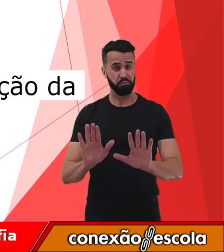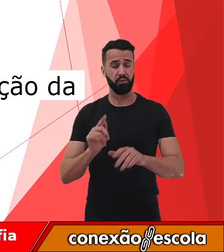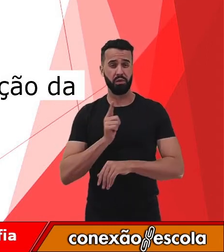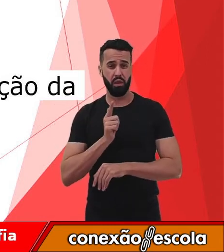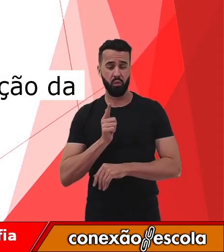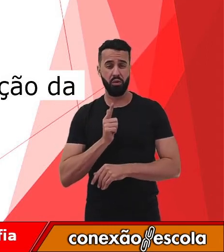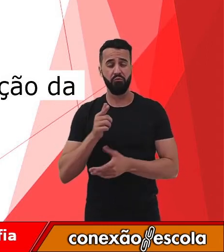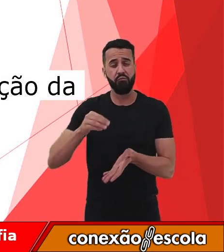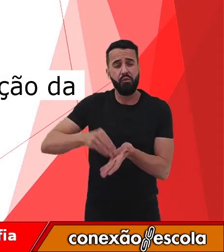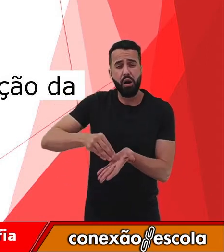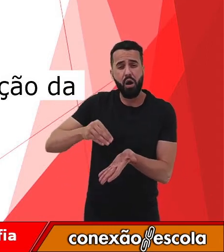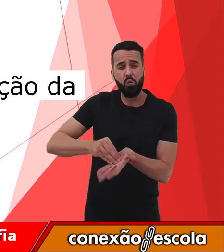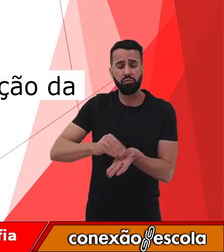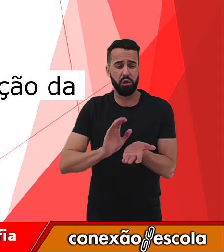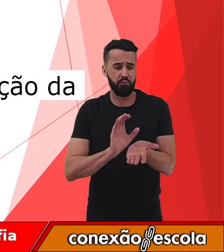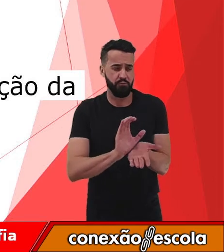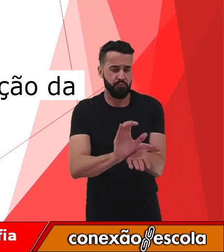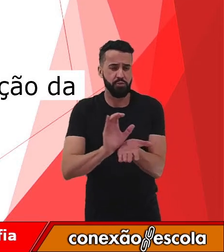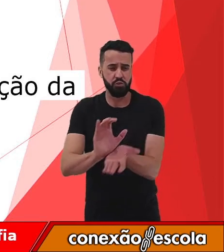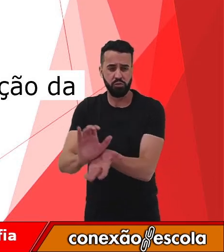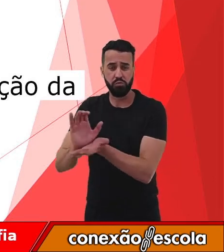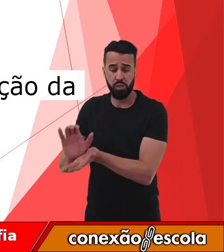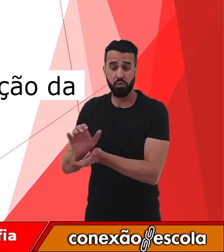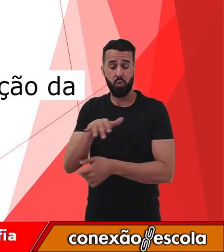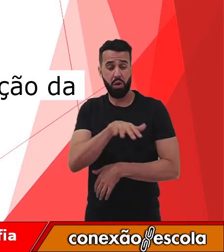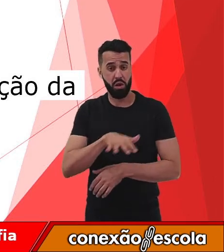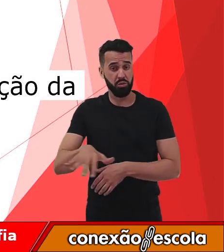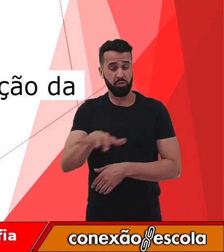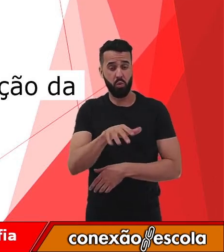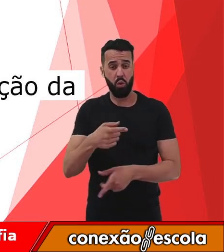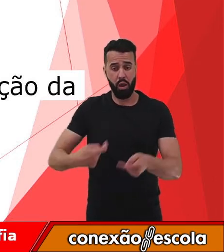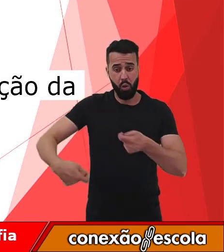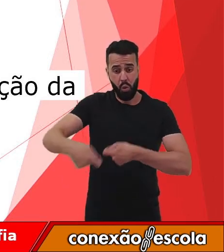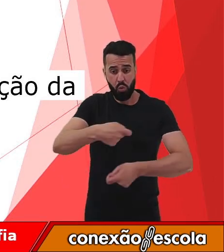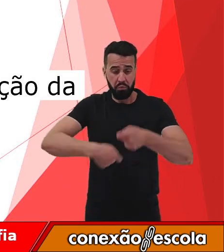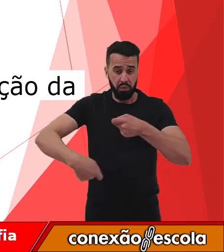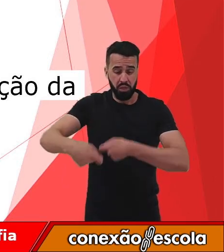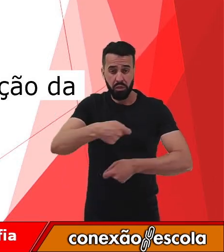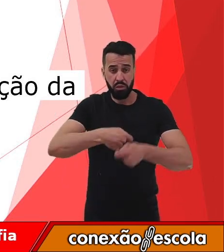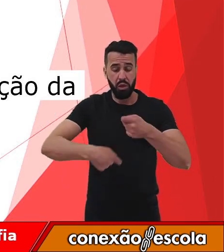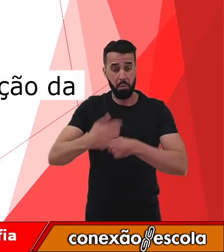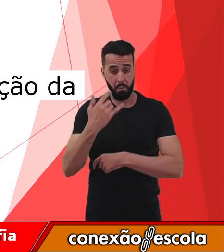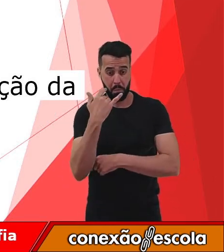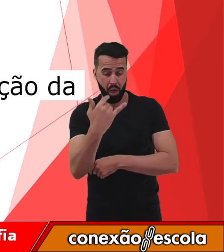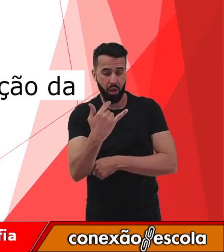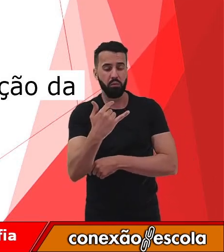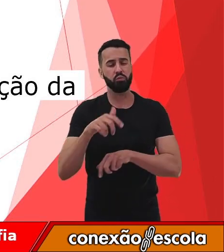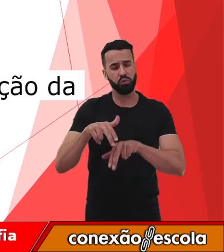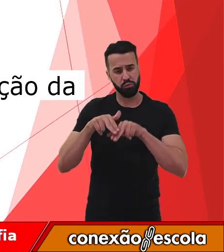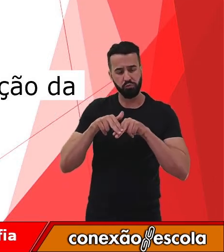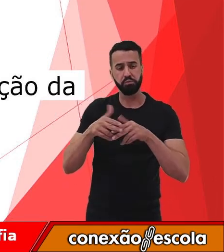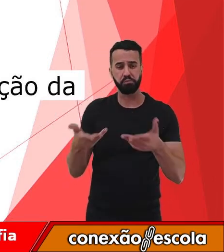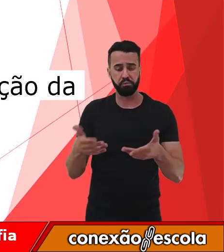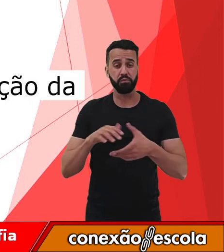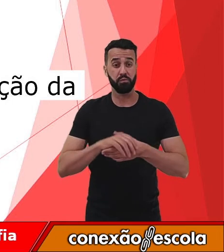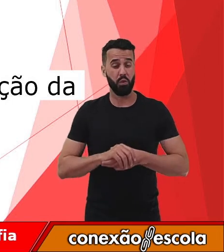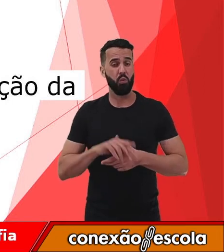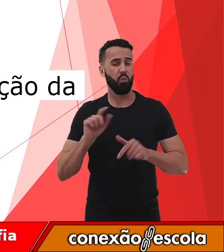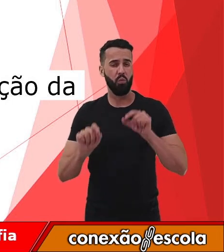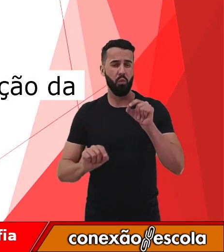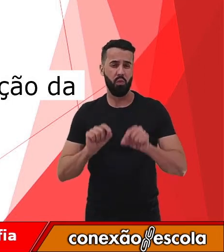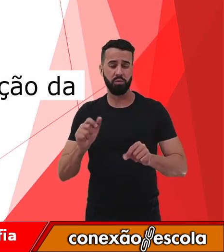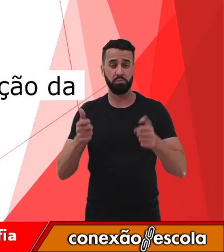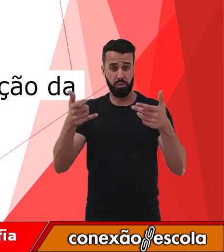de investimentos que tornem aí essa região economicamente atrativa pesa nesse fator. Devemos ressaltar